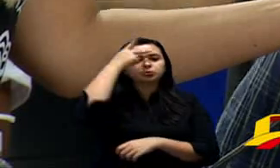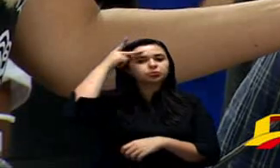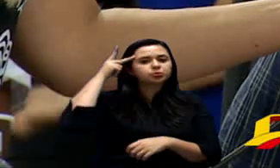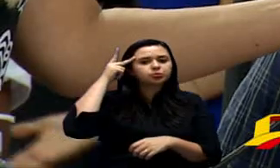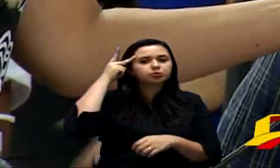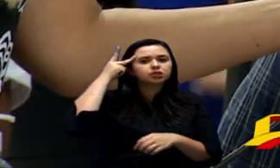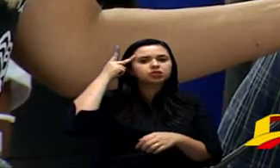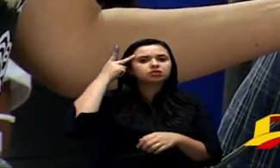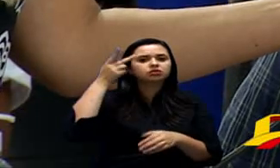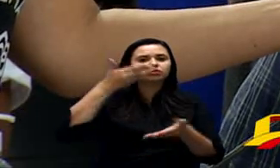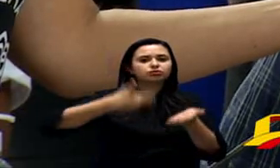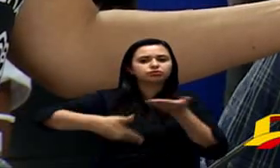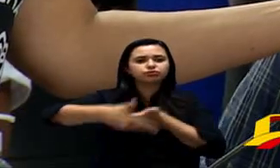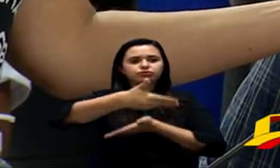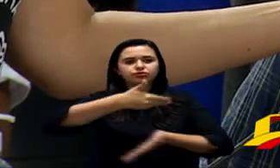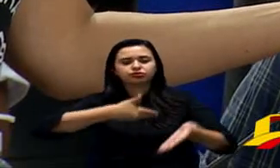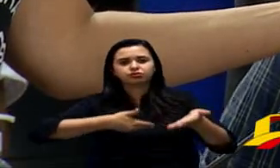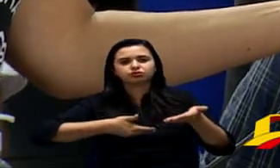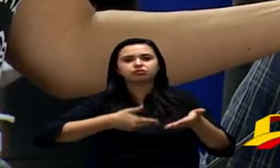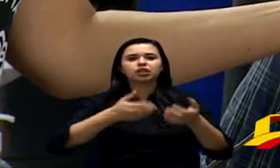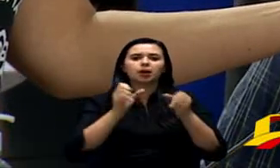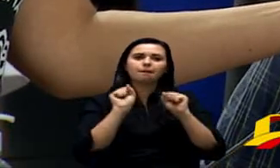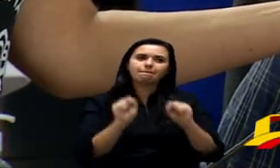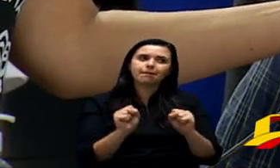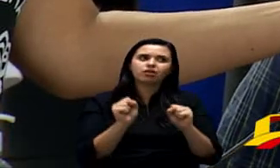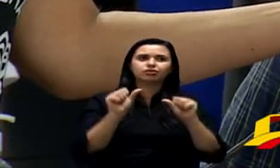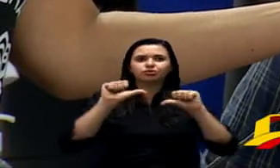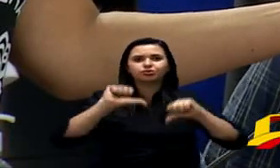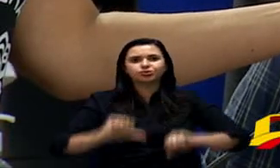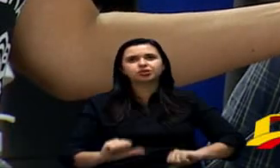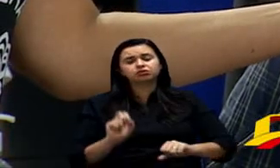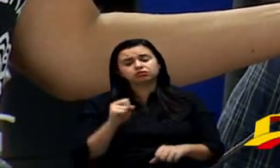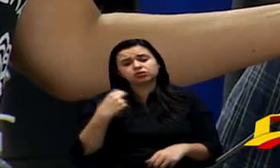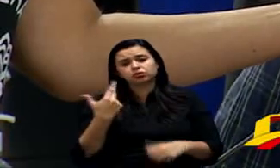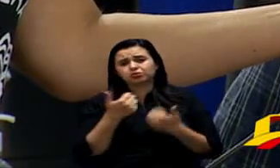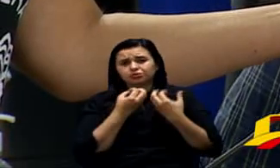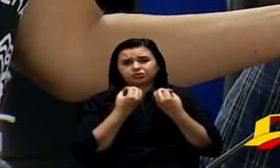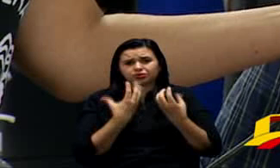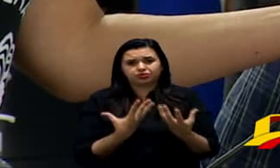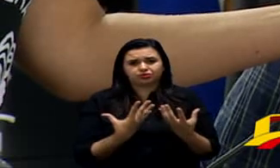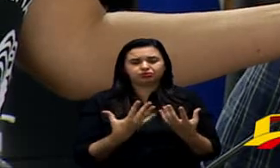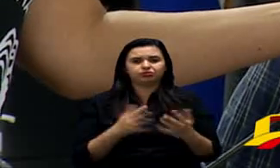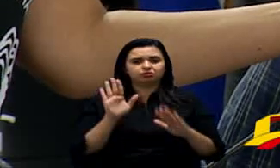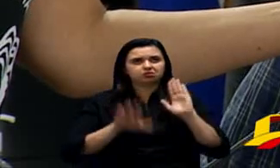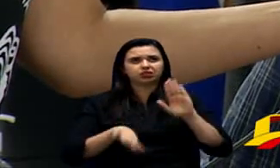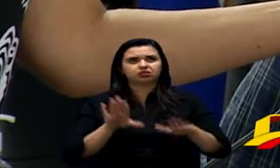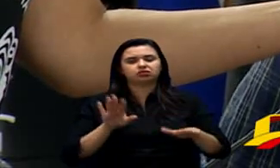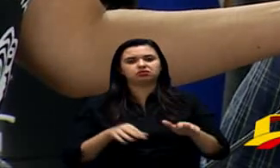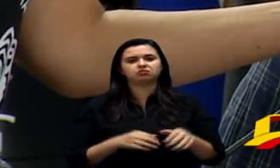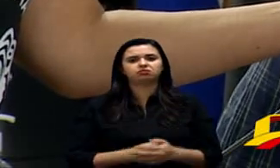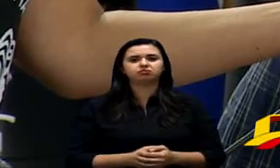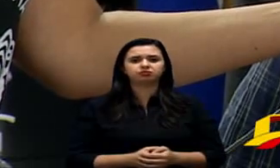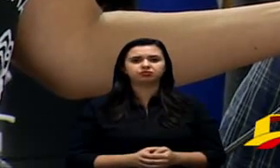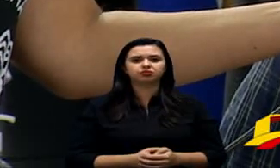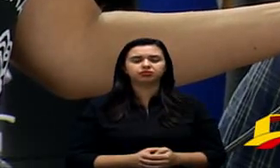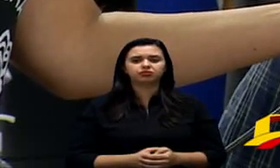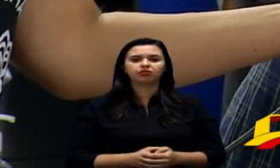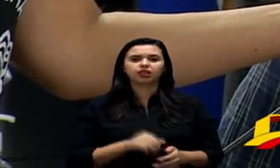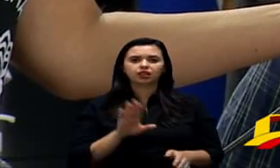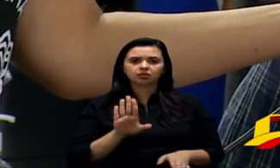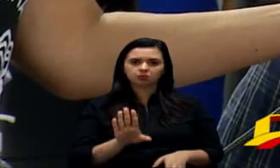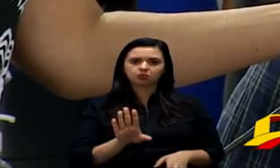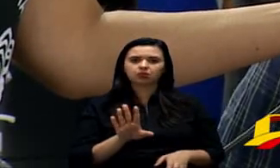tá? Então, o processo de mudança para uma nova instalação e até a subsequente interação